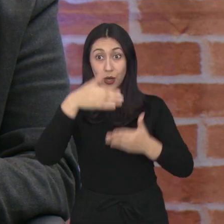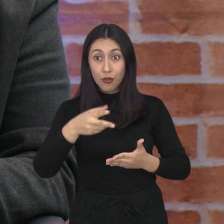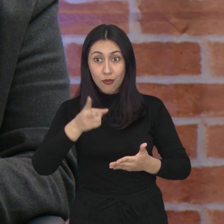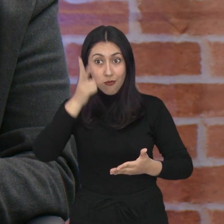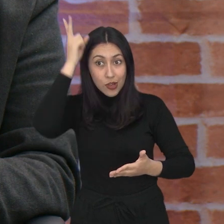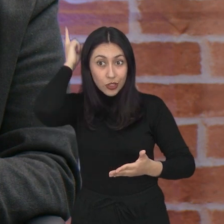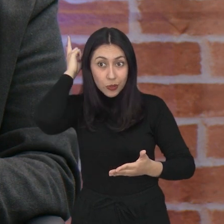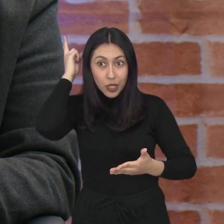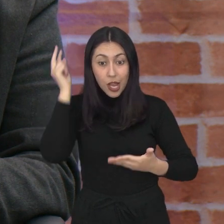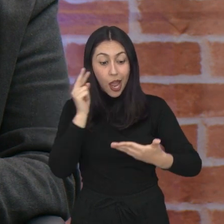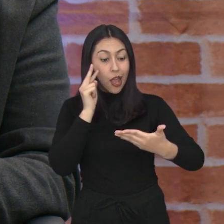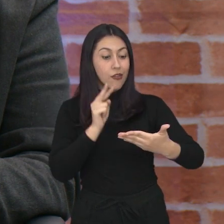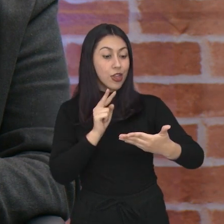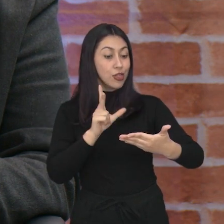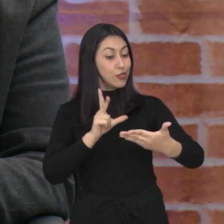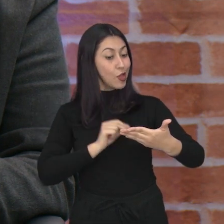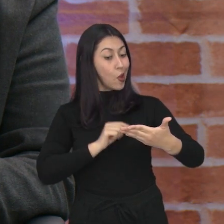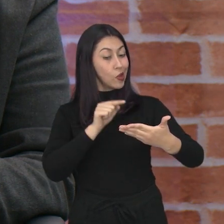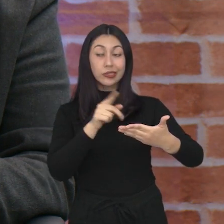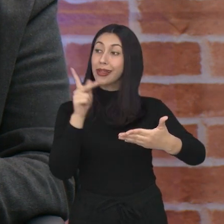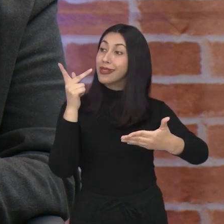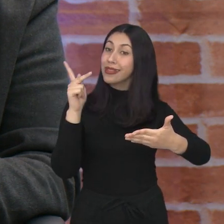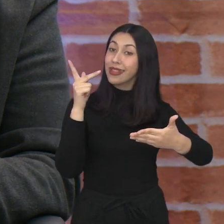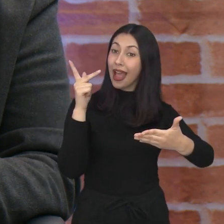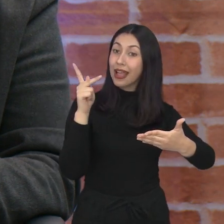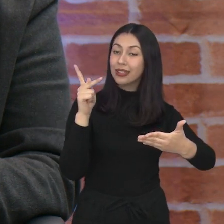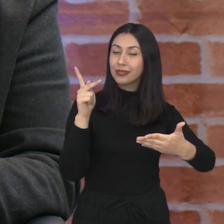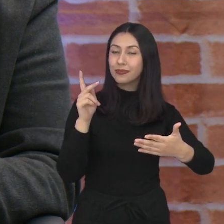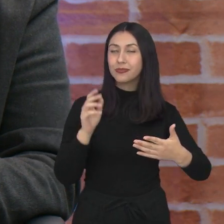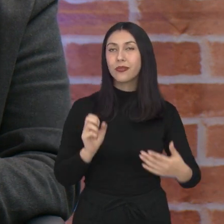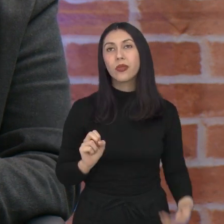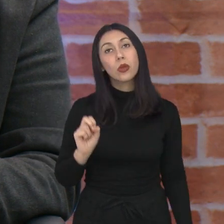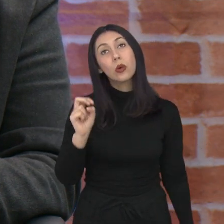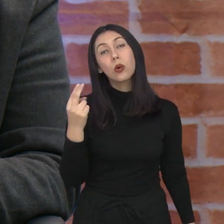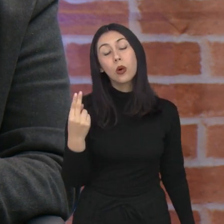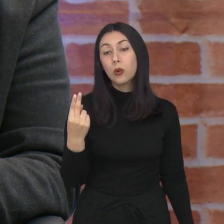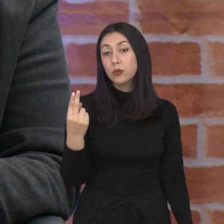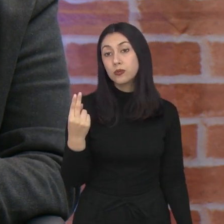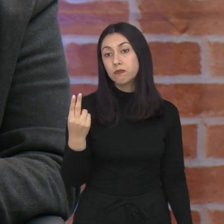meu. Isso eu acho muito chocante. Ou quando